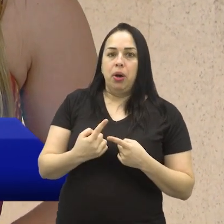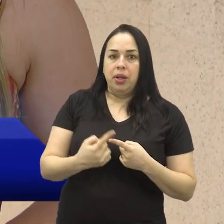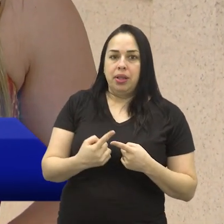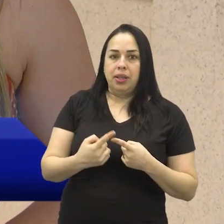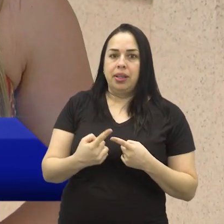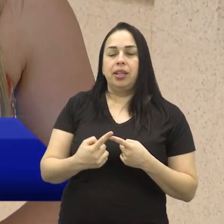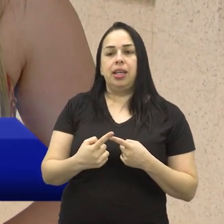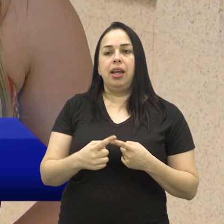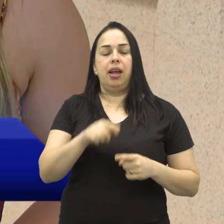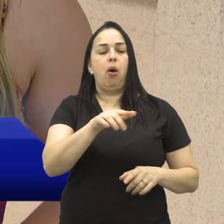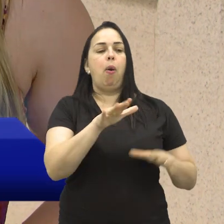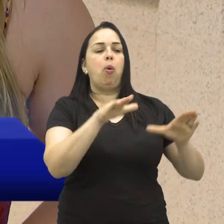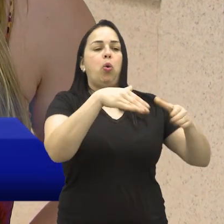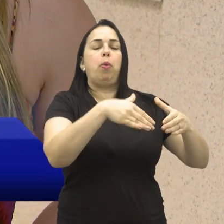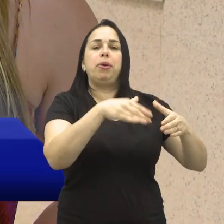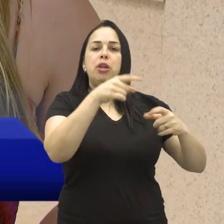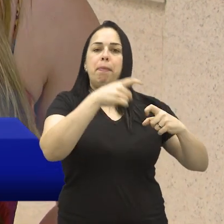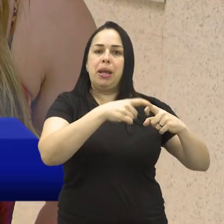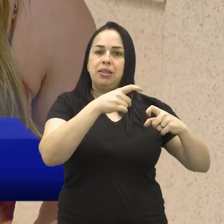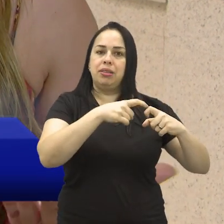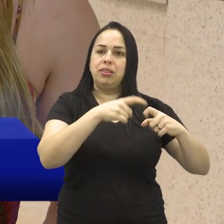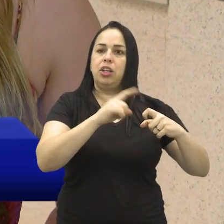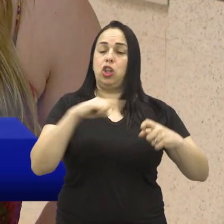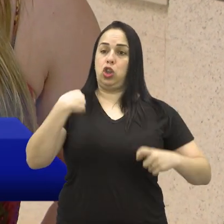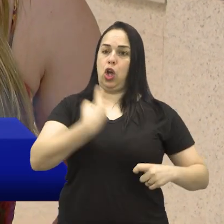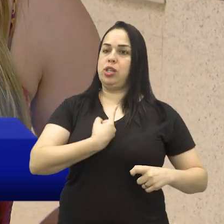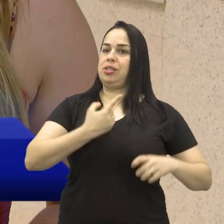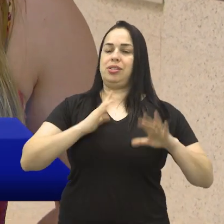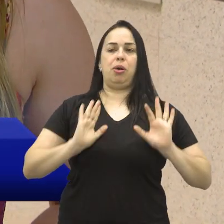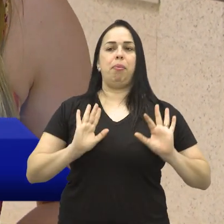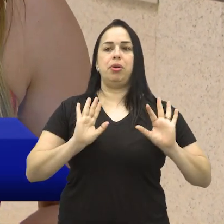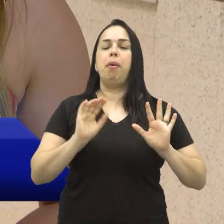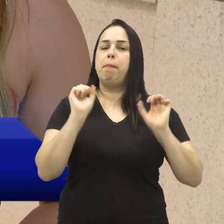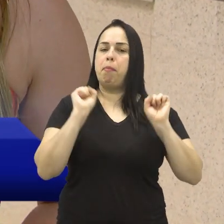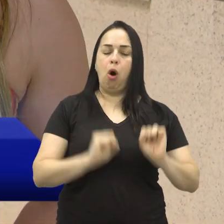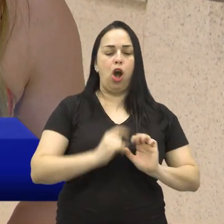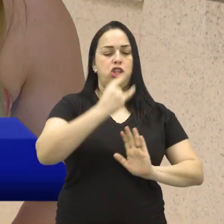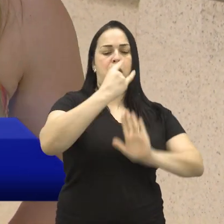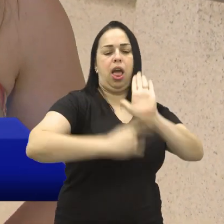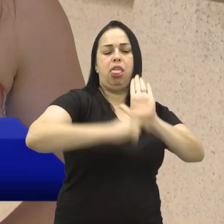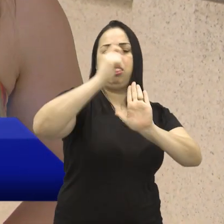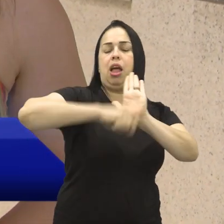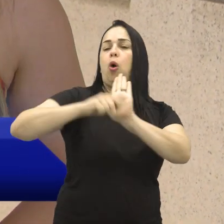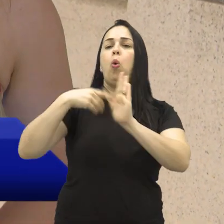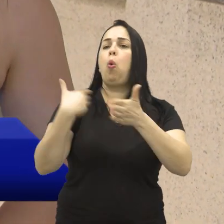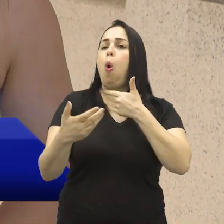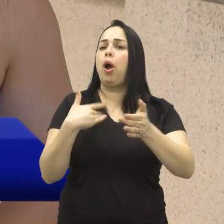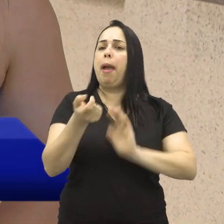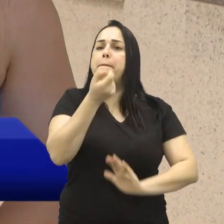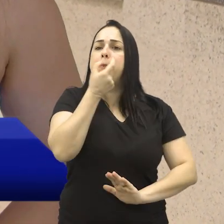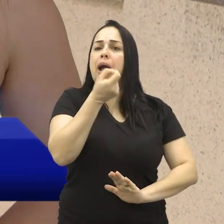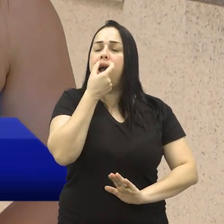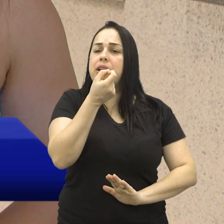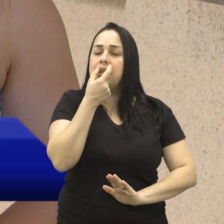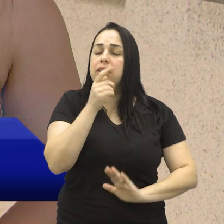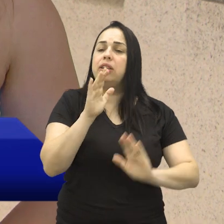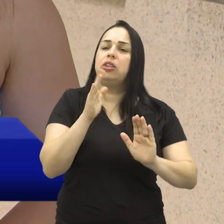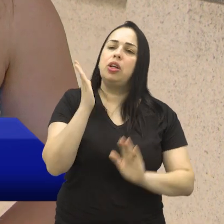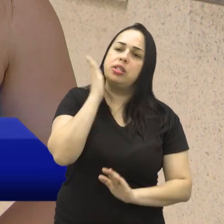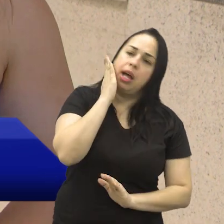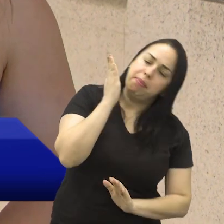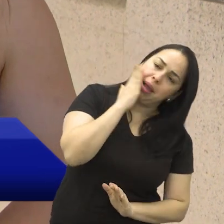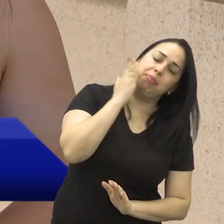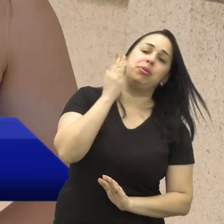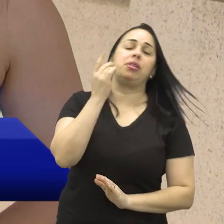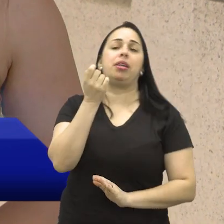fala do princípio da autonomia médica. Uma vez médicos, nós temos autonomia para prescrever qualquer tipo de medicação. E nós sabemos que